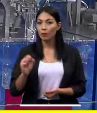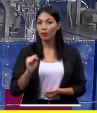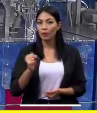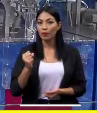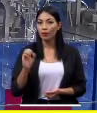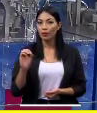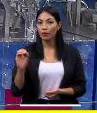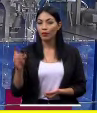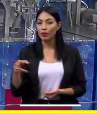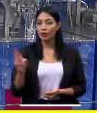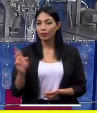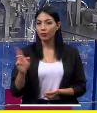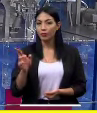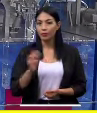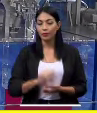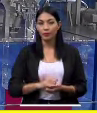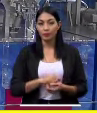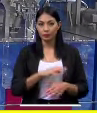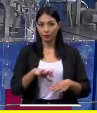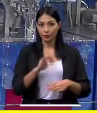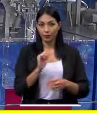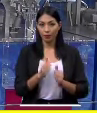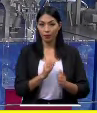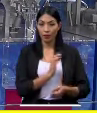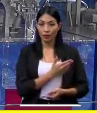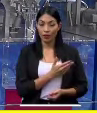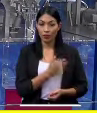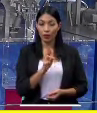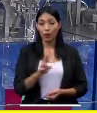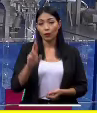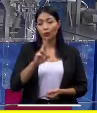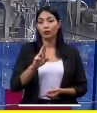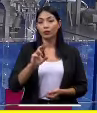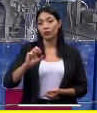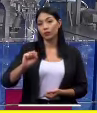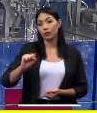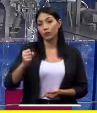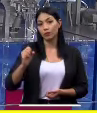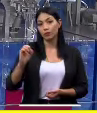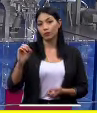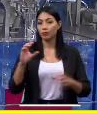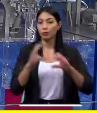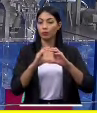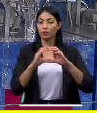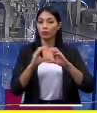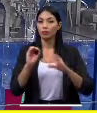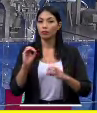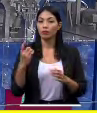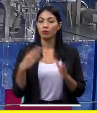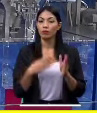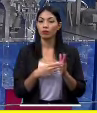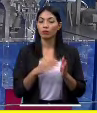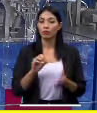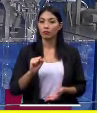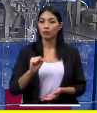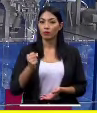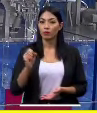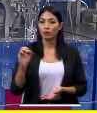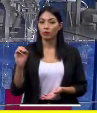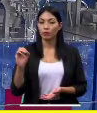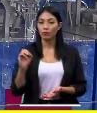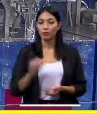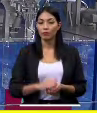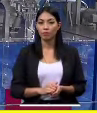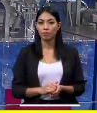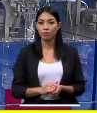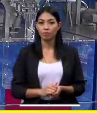R$1.800.000. Para o sorteio do time do coração, são utilizadas também 80 bolas, numeradas de 01 a 80, ou seja, o mesmo